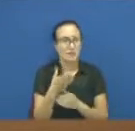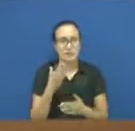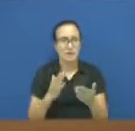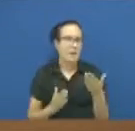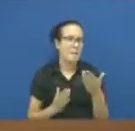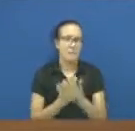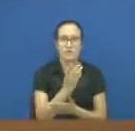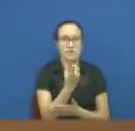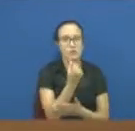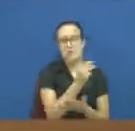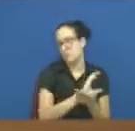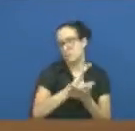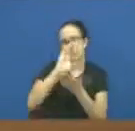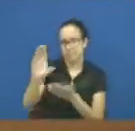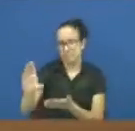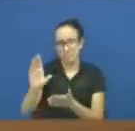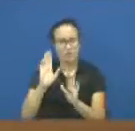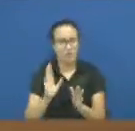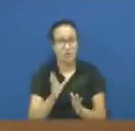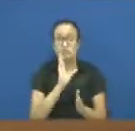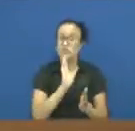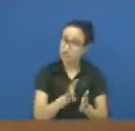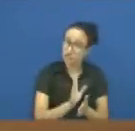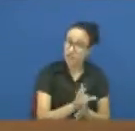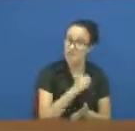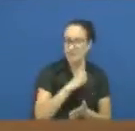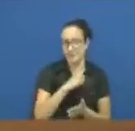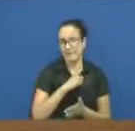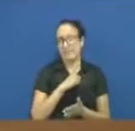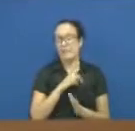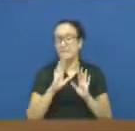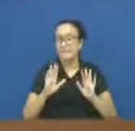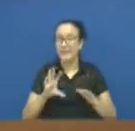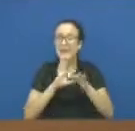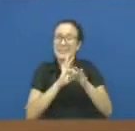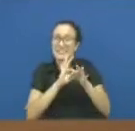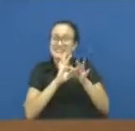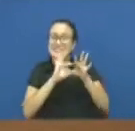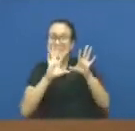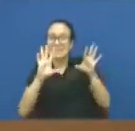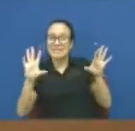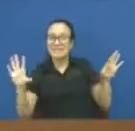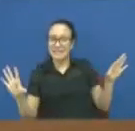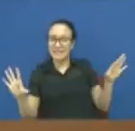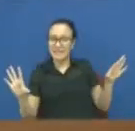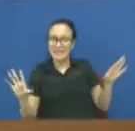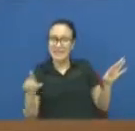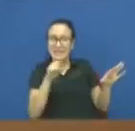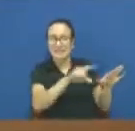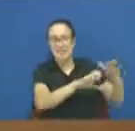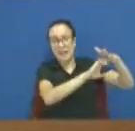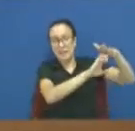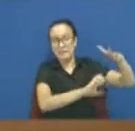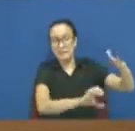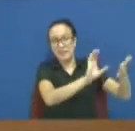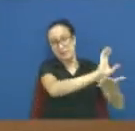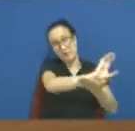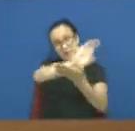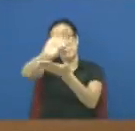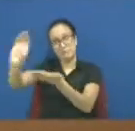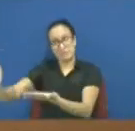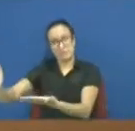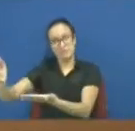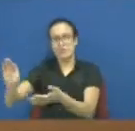a destinação do recurso, porque o recurso já vem. Nós estamos apenas autorizando um caminhamento por dentro do orçamento